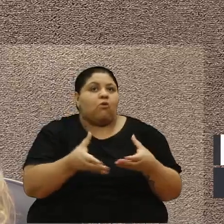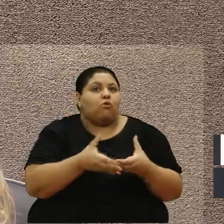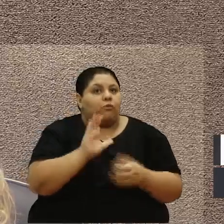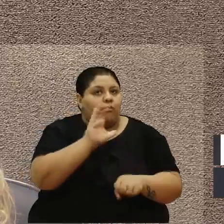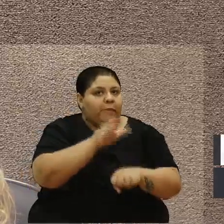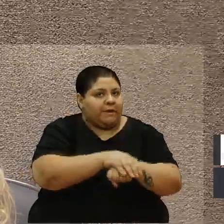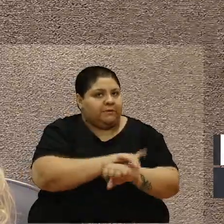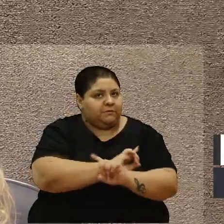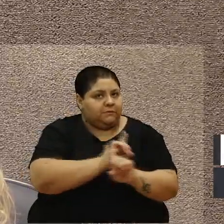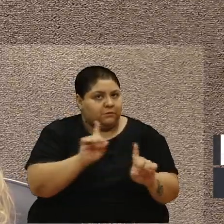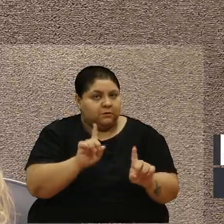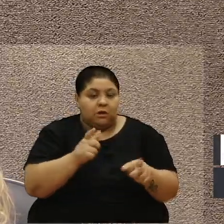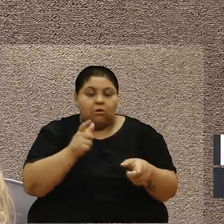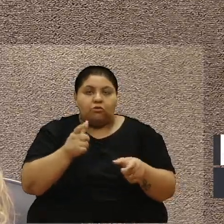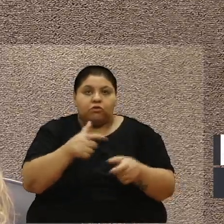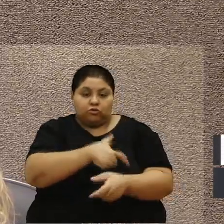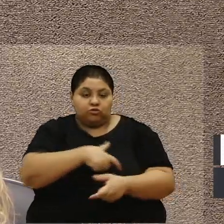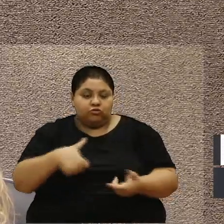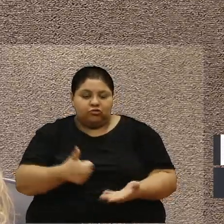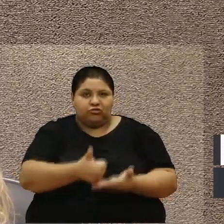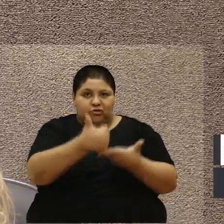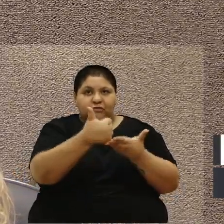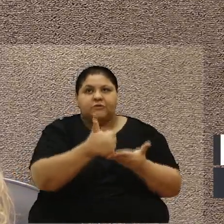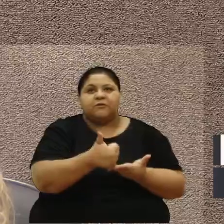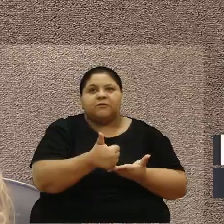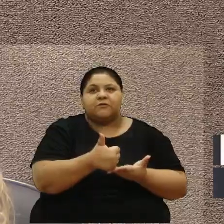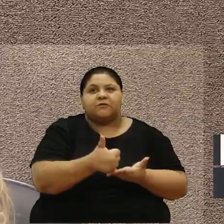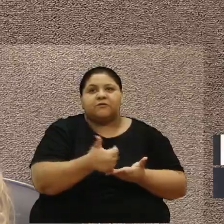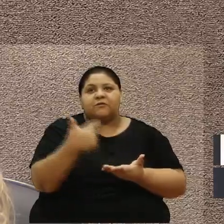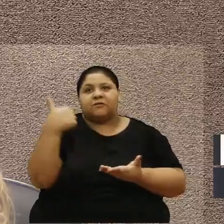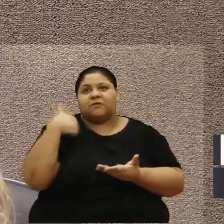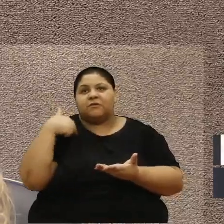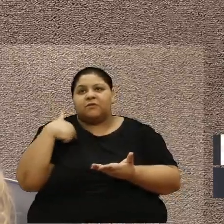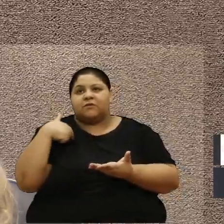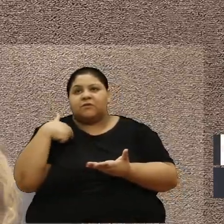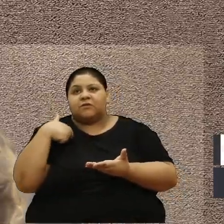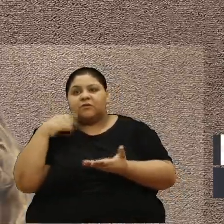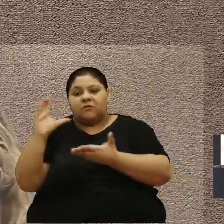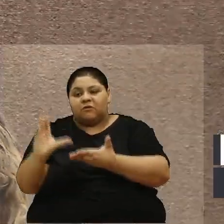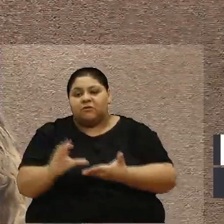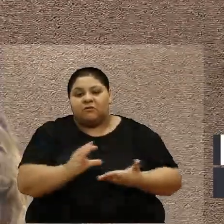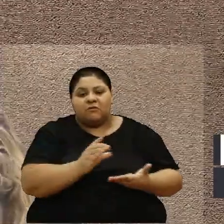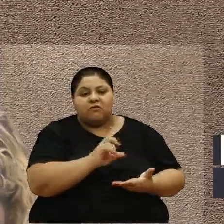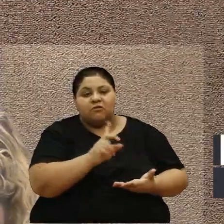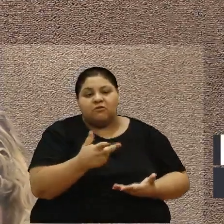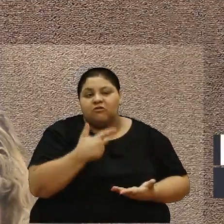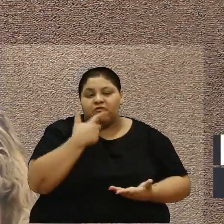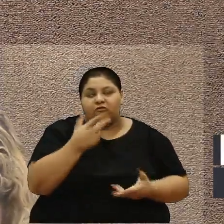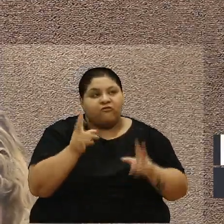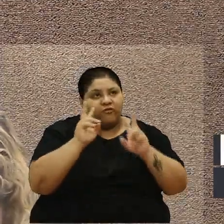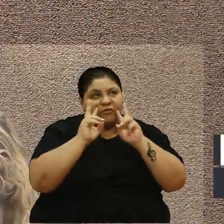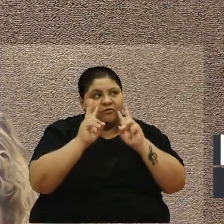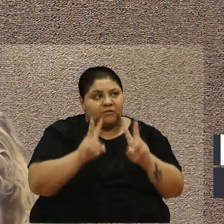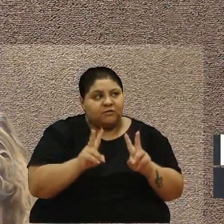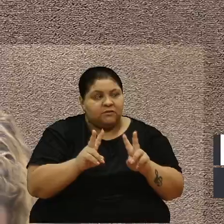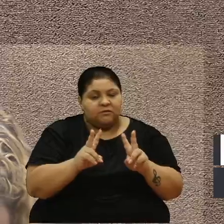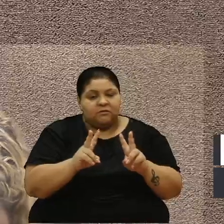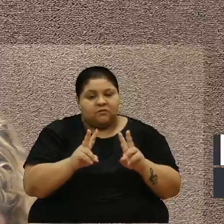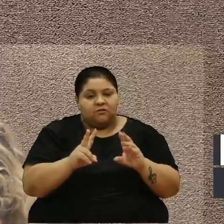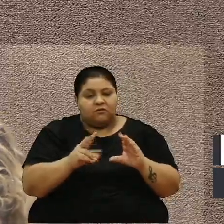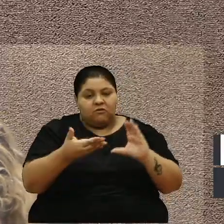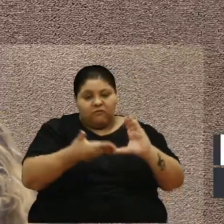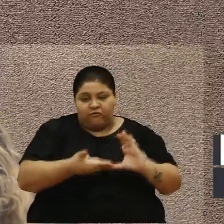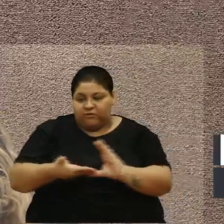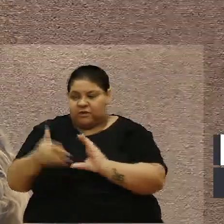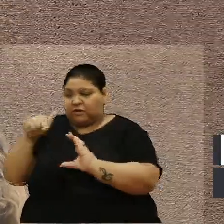né? Porque são os investidores. E os patrocinadores, não, eu vou botar dinheiro ali, mas eu não vou ser tanto visto. Eu vou botar aqui porque aqui eu vou